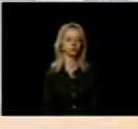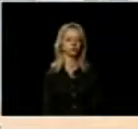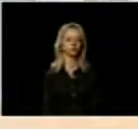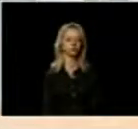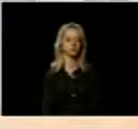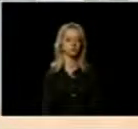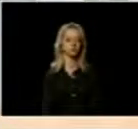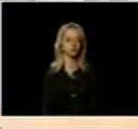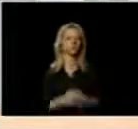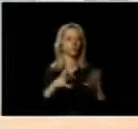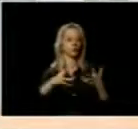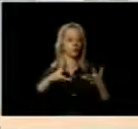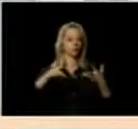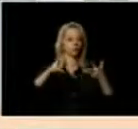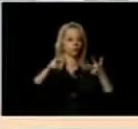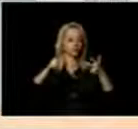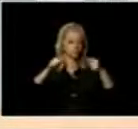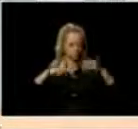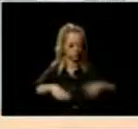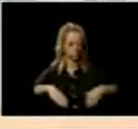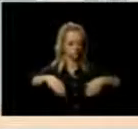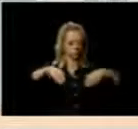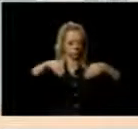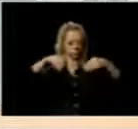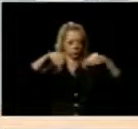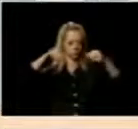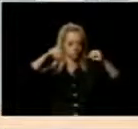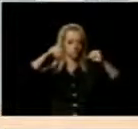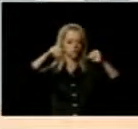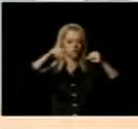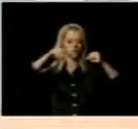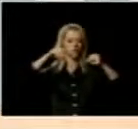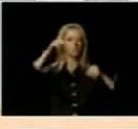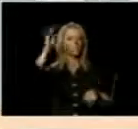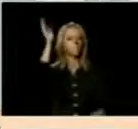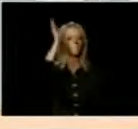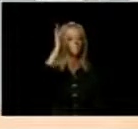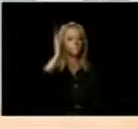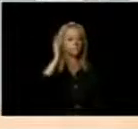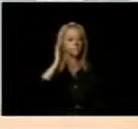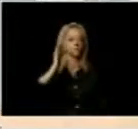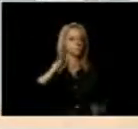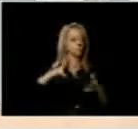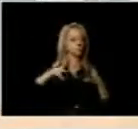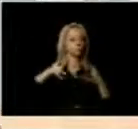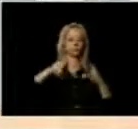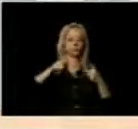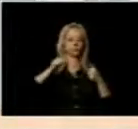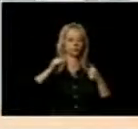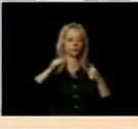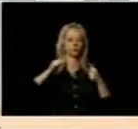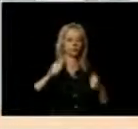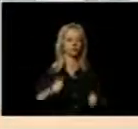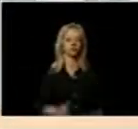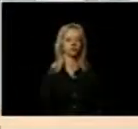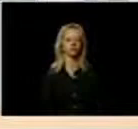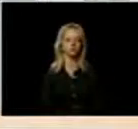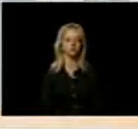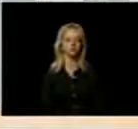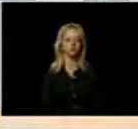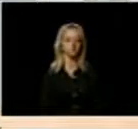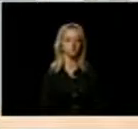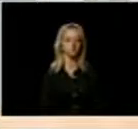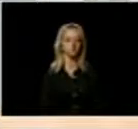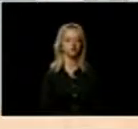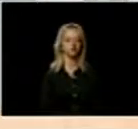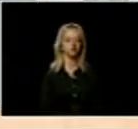do Brasil, para a senhora ter uma ideia, 8% das câmaras municipais do Brasil aprovam o orçamento com margem